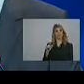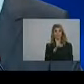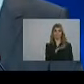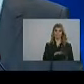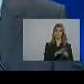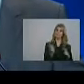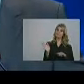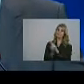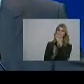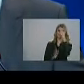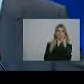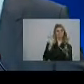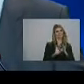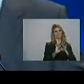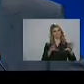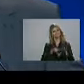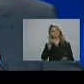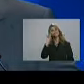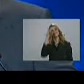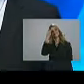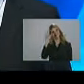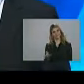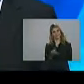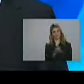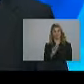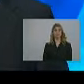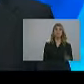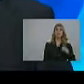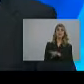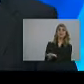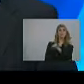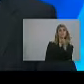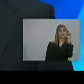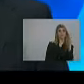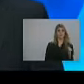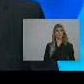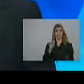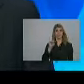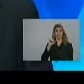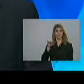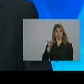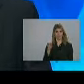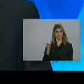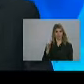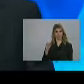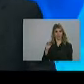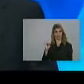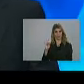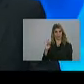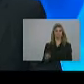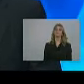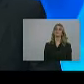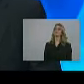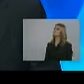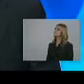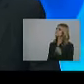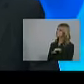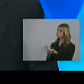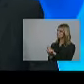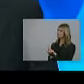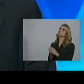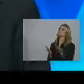sua vez de perguntar. Quem o senhor escolhe para responder? Eu escolho o candidato Wendy da Costa. Okay. Candidato, há